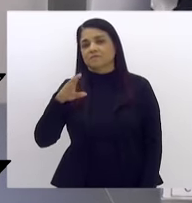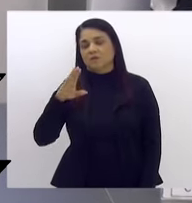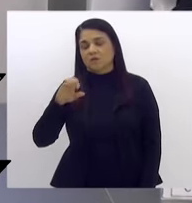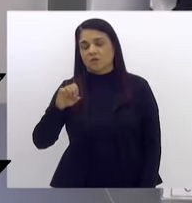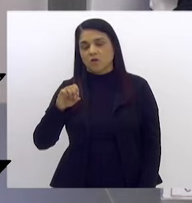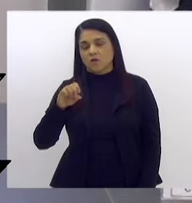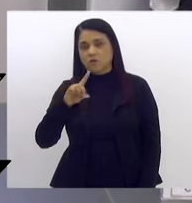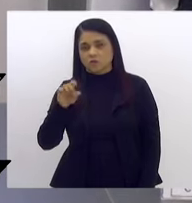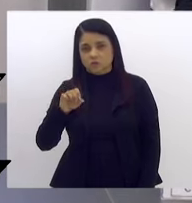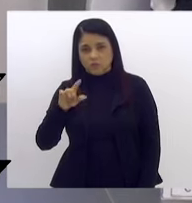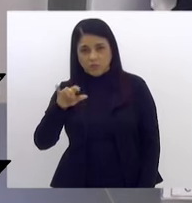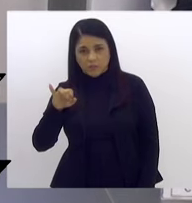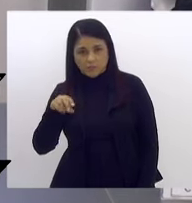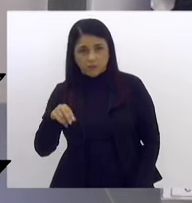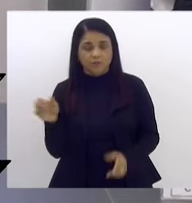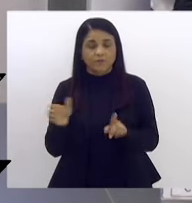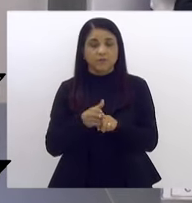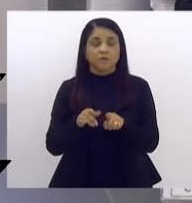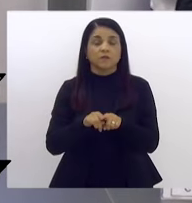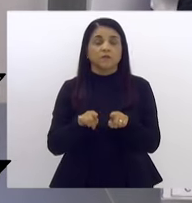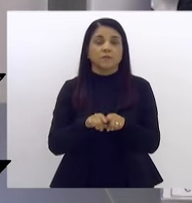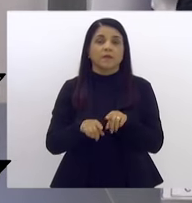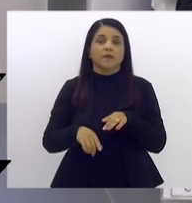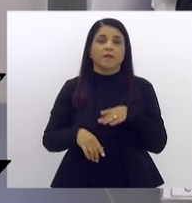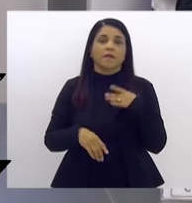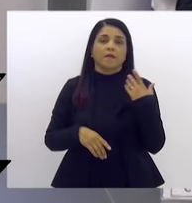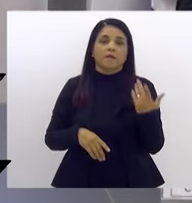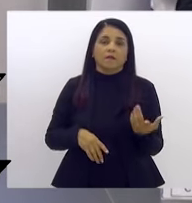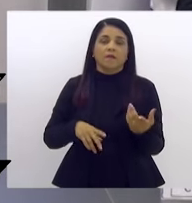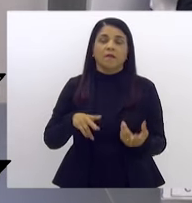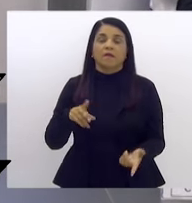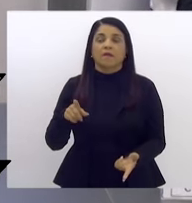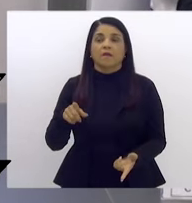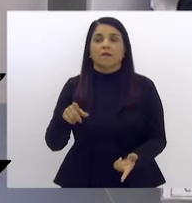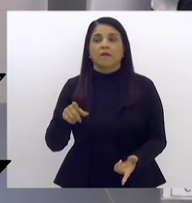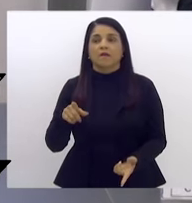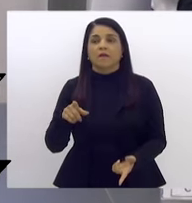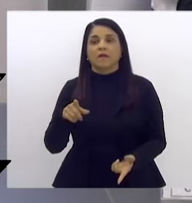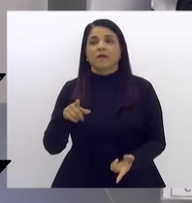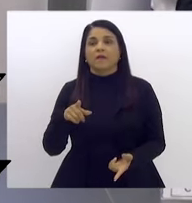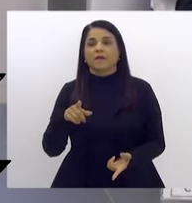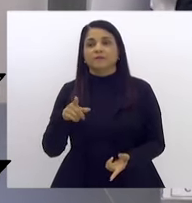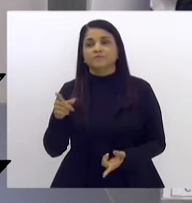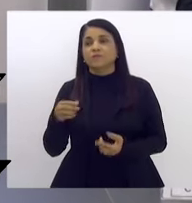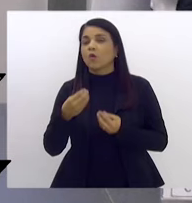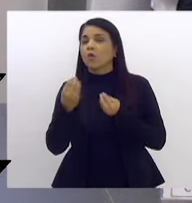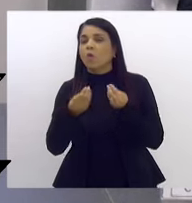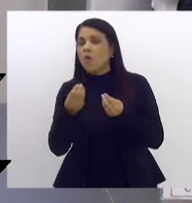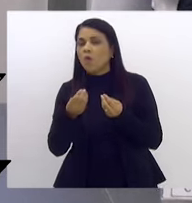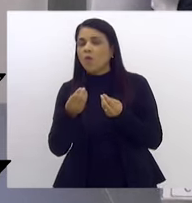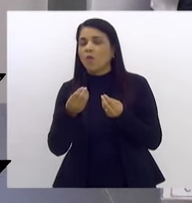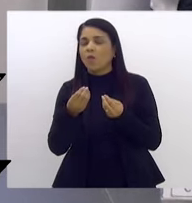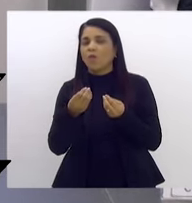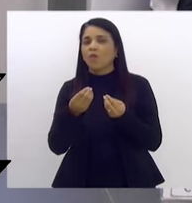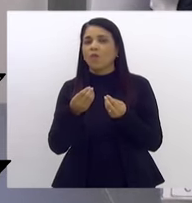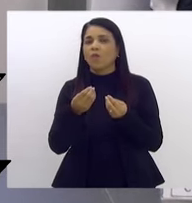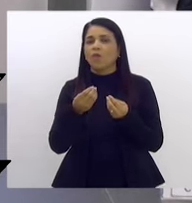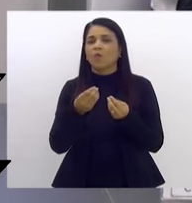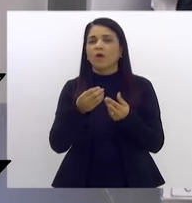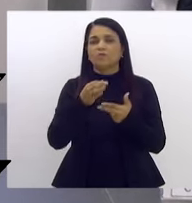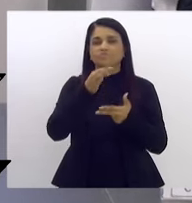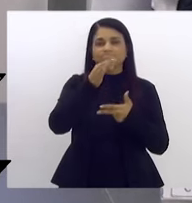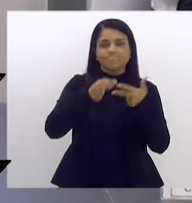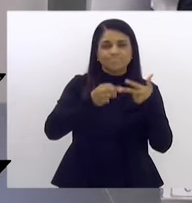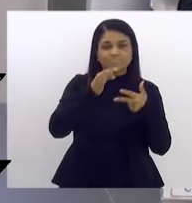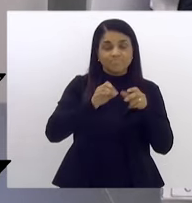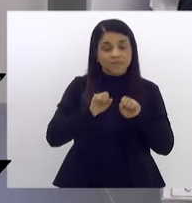aqui um assunto que eu também me filio ao entendimento deles que é nós avaliarmos qual bem jurídico tutelado tá em jogo se é a defesa